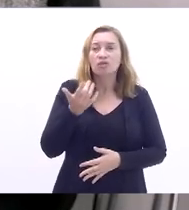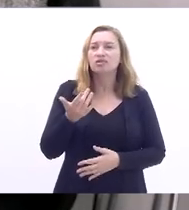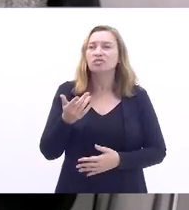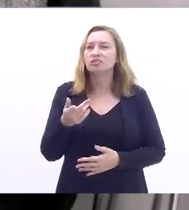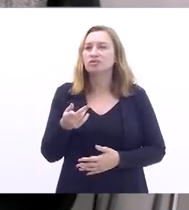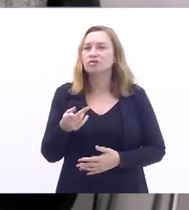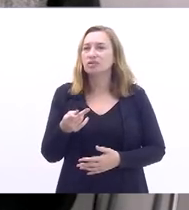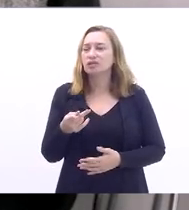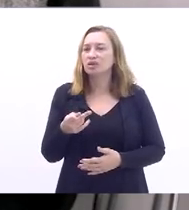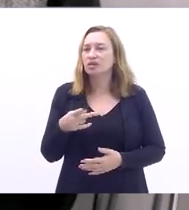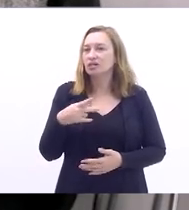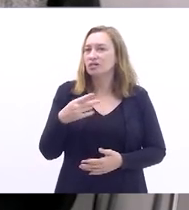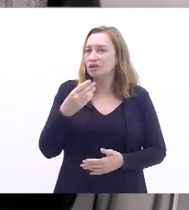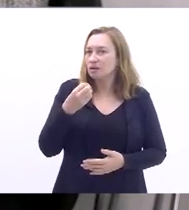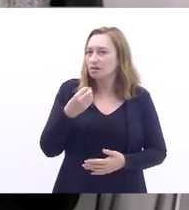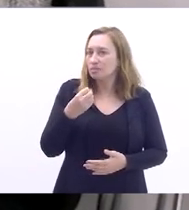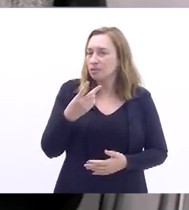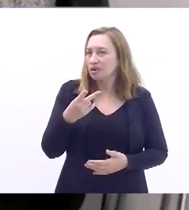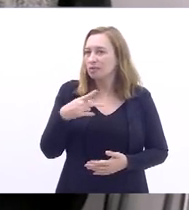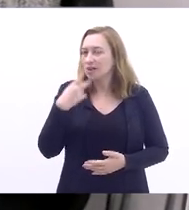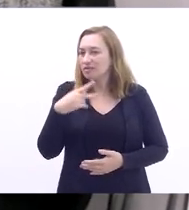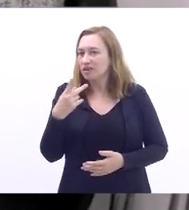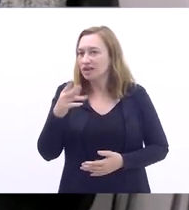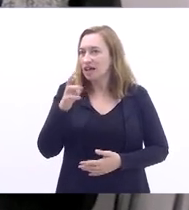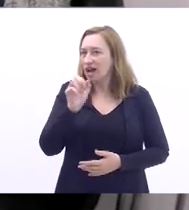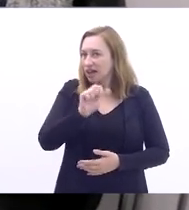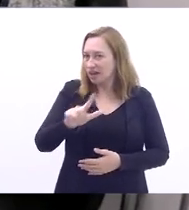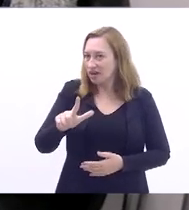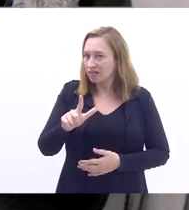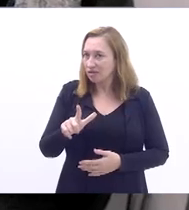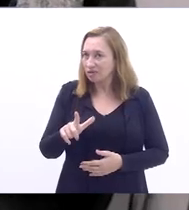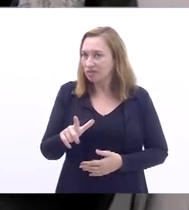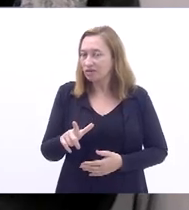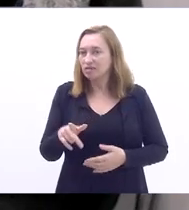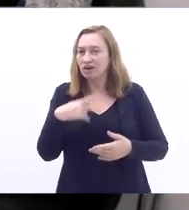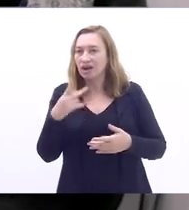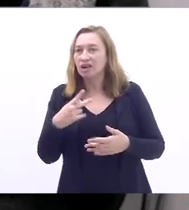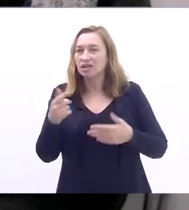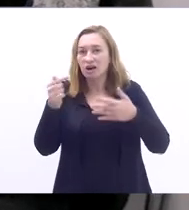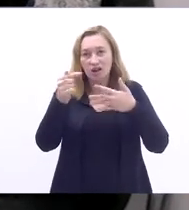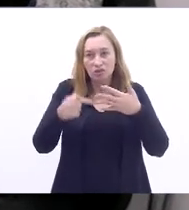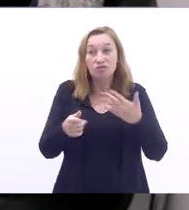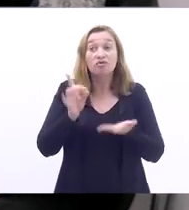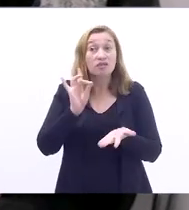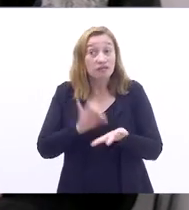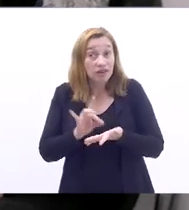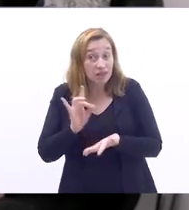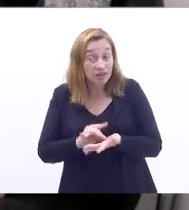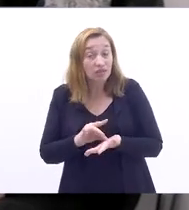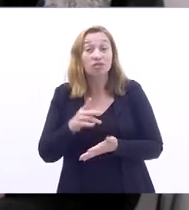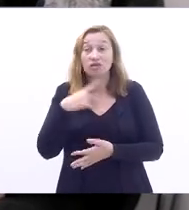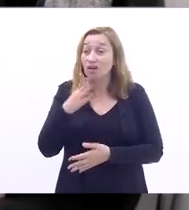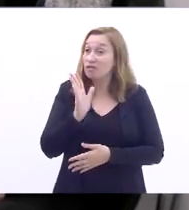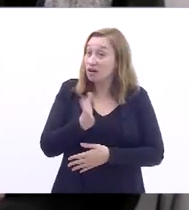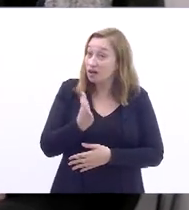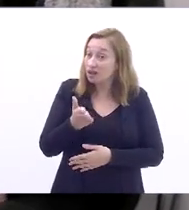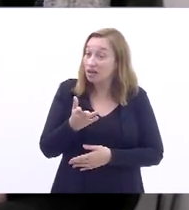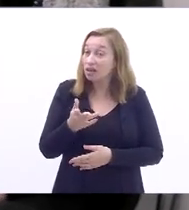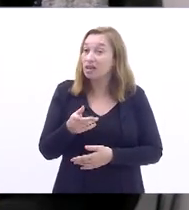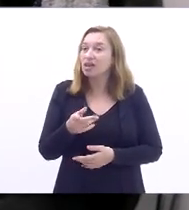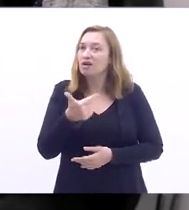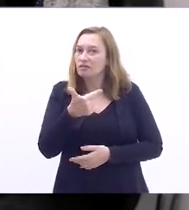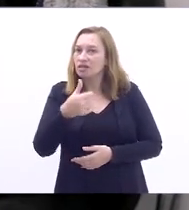que fui muito bem atendido pela fala da Raquel eu acho que foram colocados pontos que realmente como eu disse eu estou há